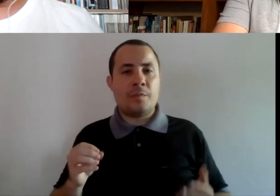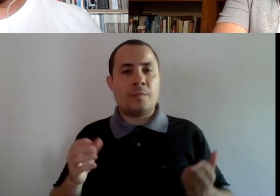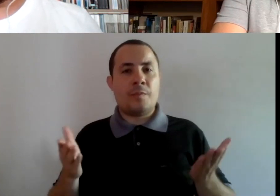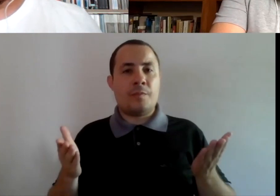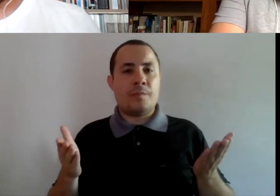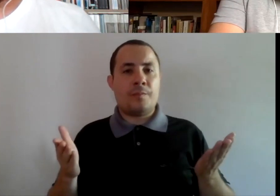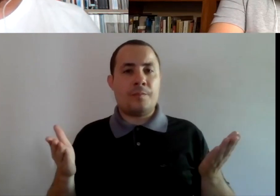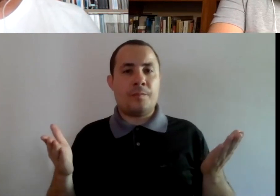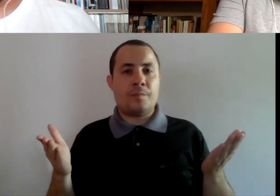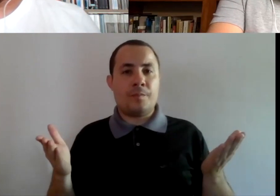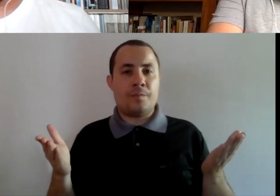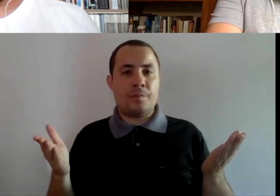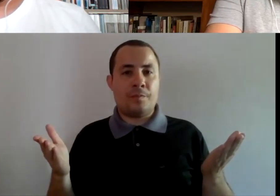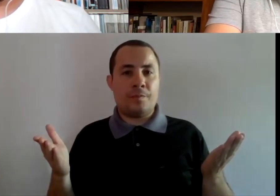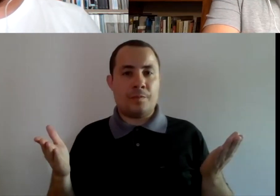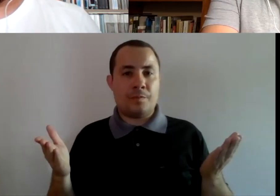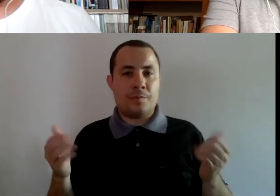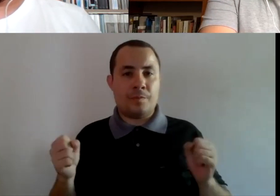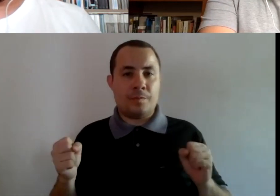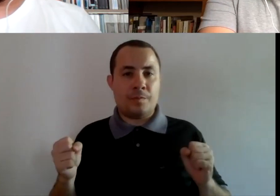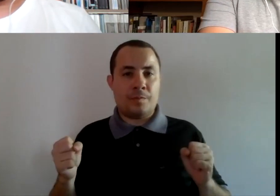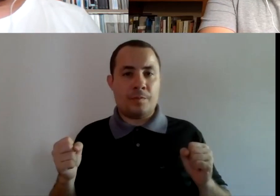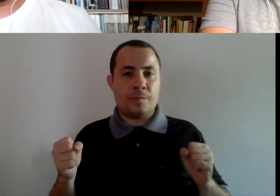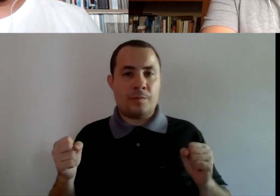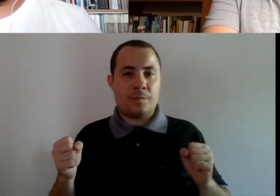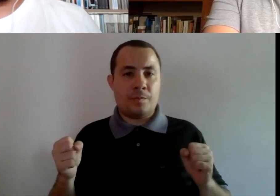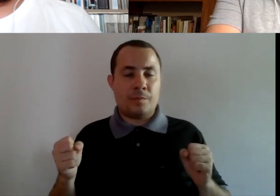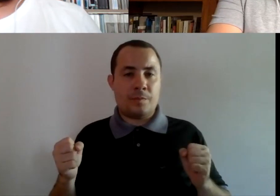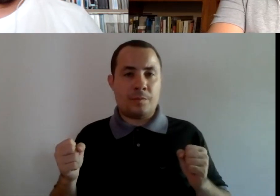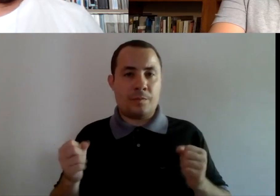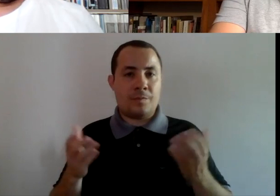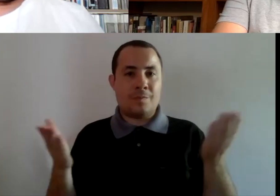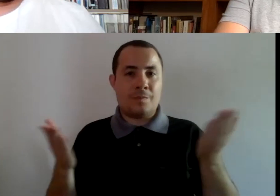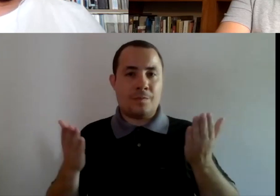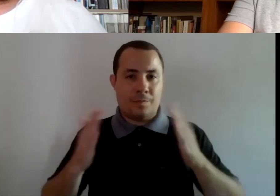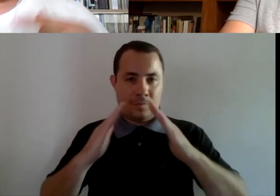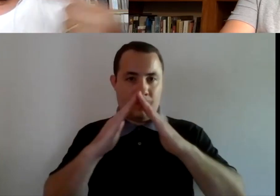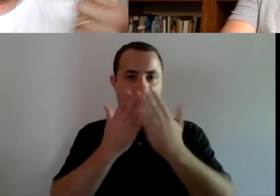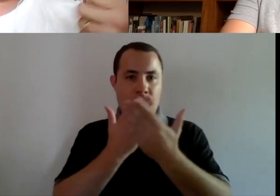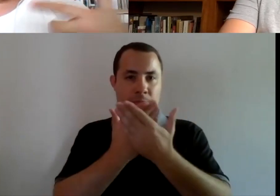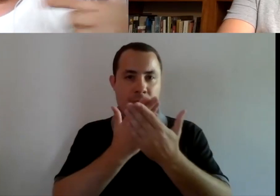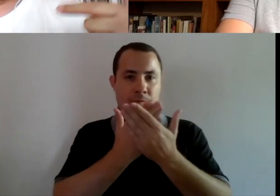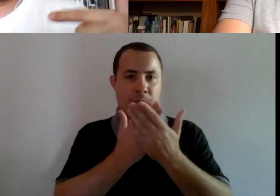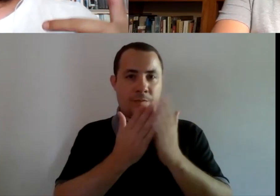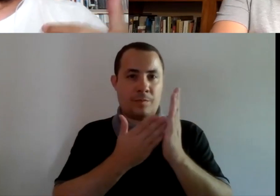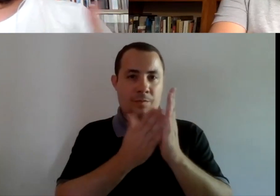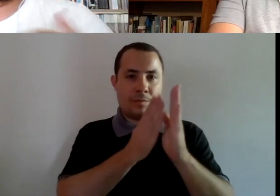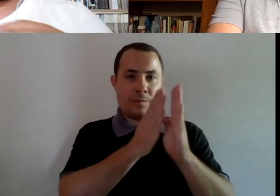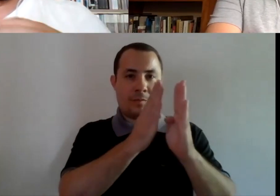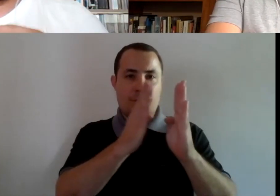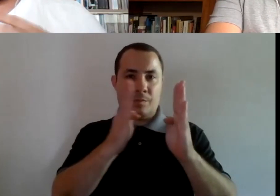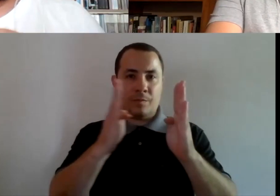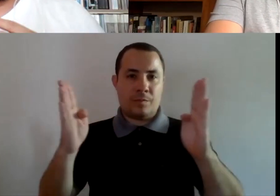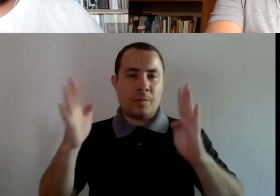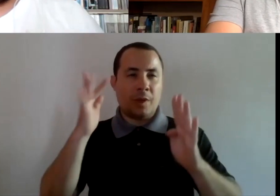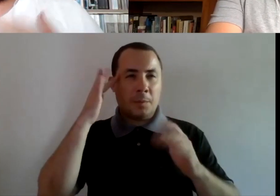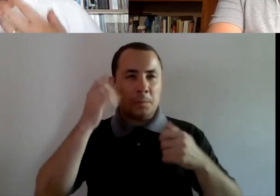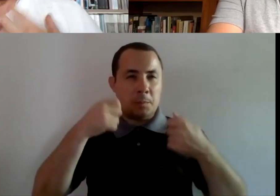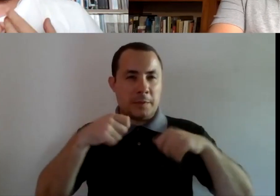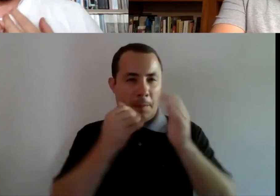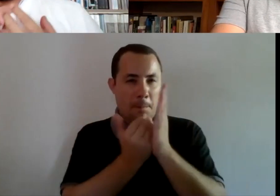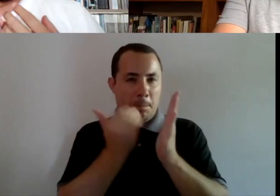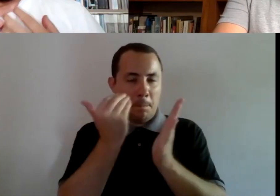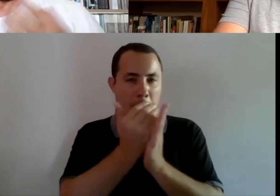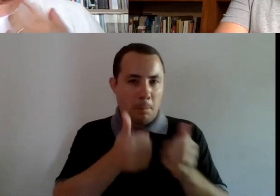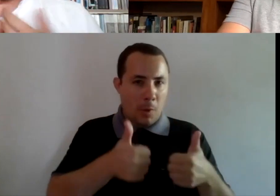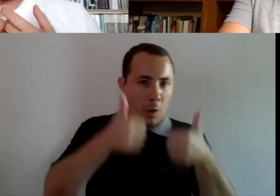nas escolas como algo que precisa ser incrementado, e qual a importância disso? E eu pensando essas questões ao mesmo tempo, estava aqui falando, né? Hoje